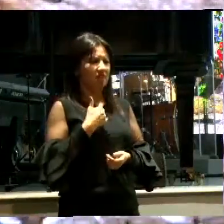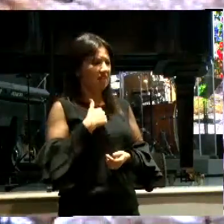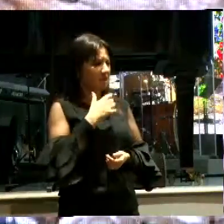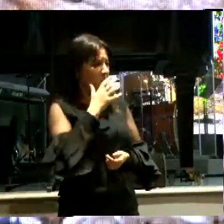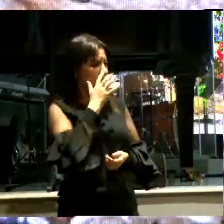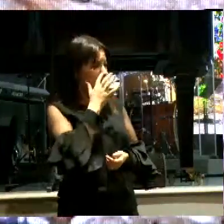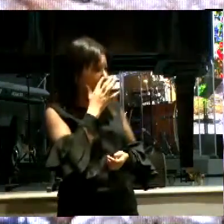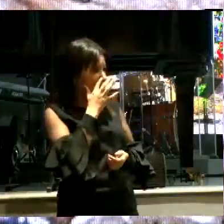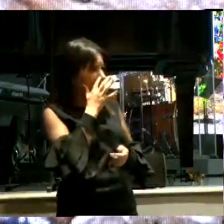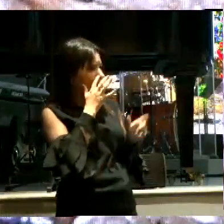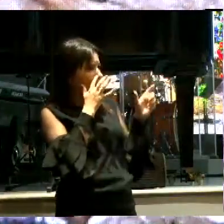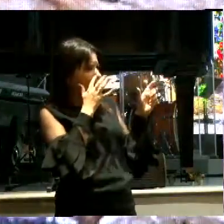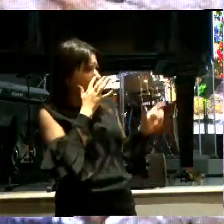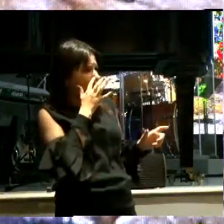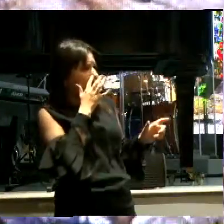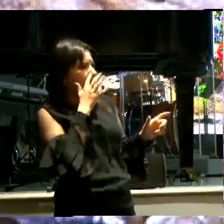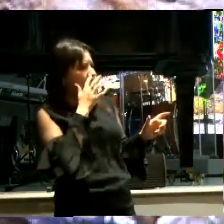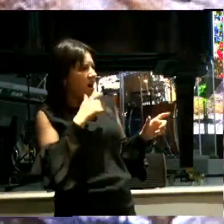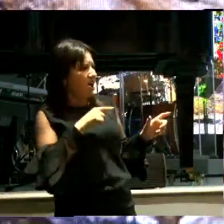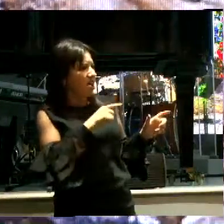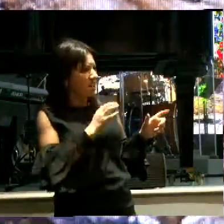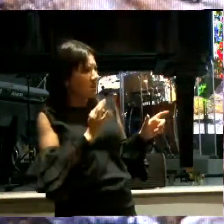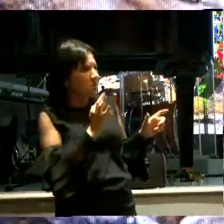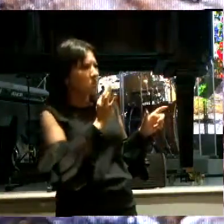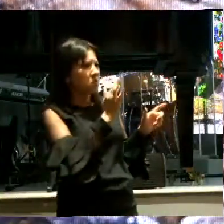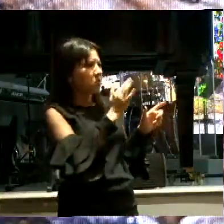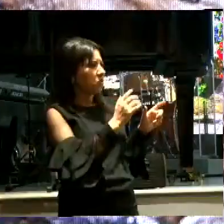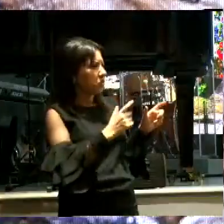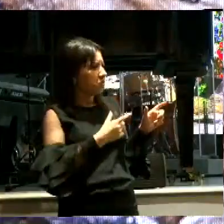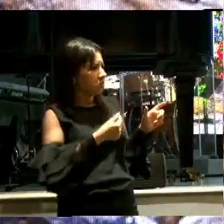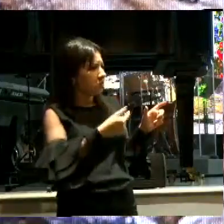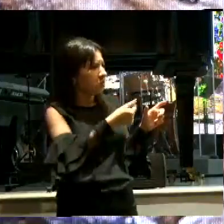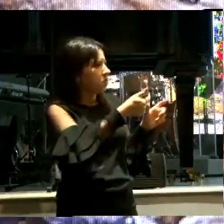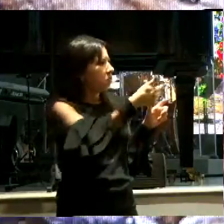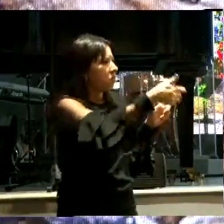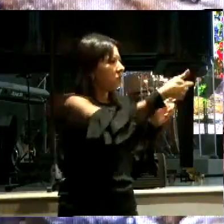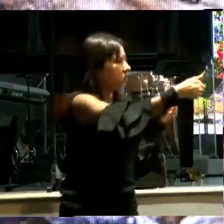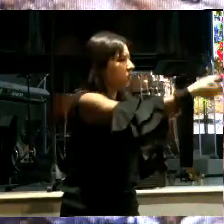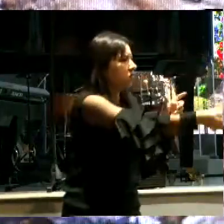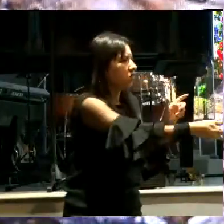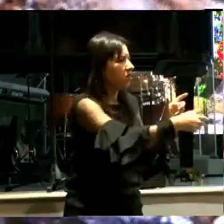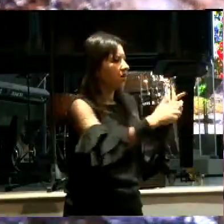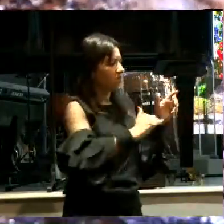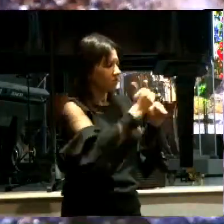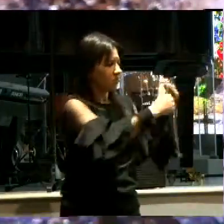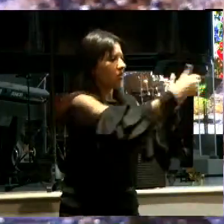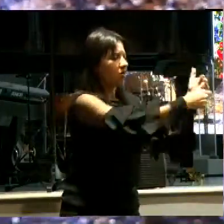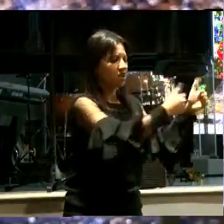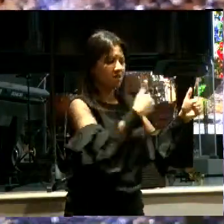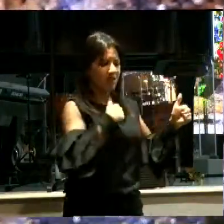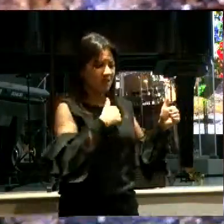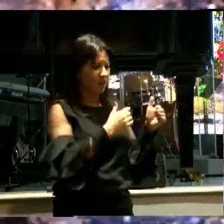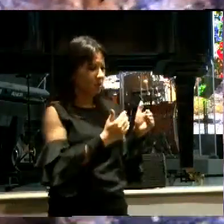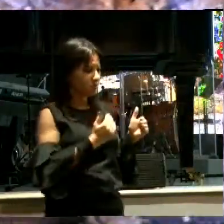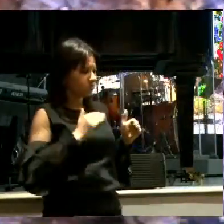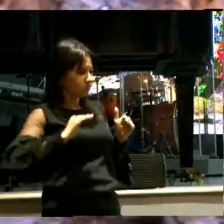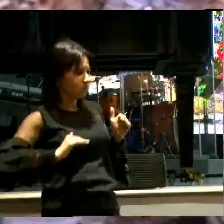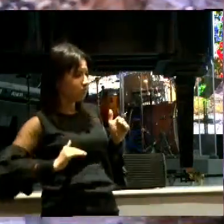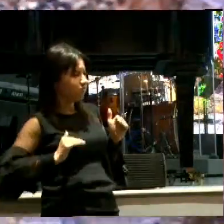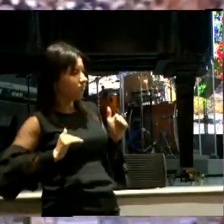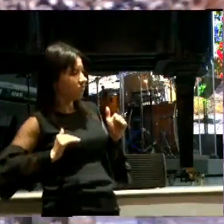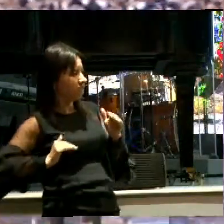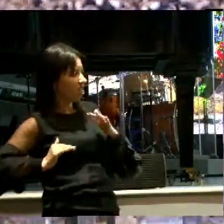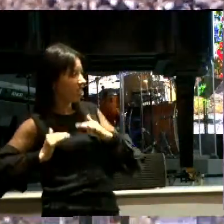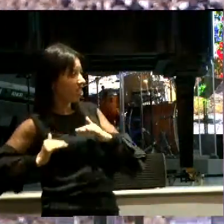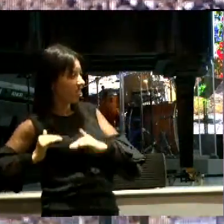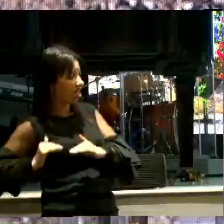homem foi, eu fiquei, o que que aconteceu? E dentro de casa, ele nunca deixou transparecer, porque